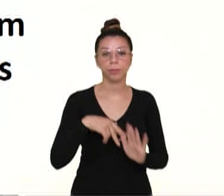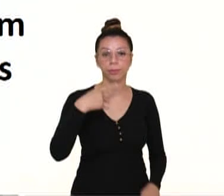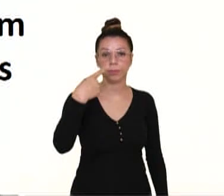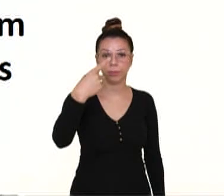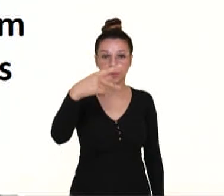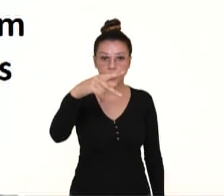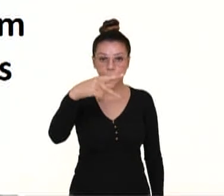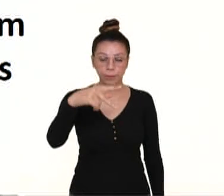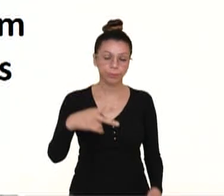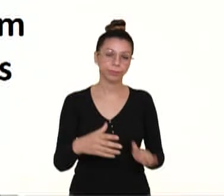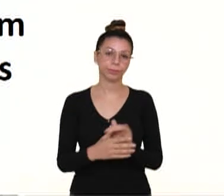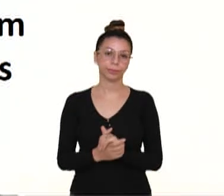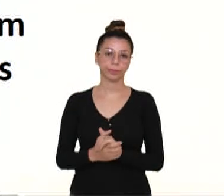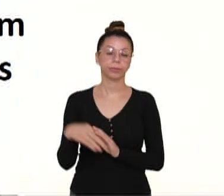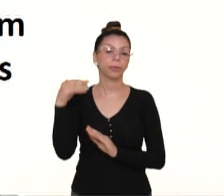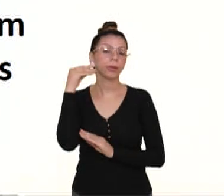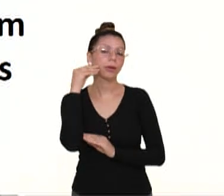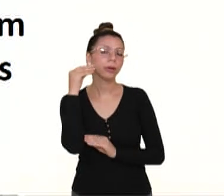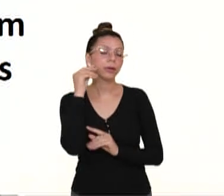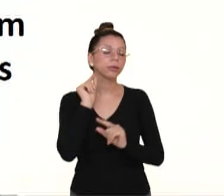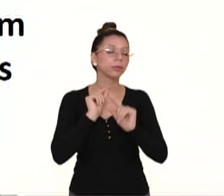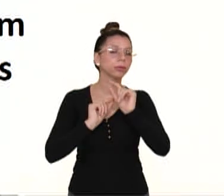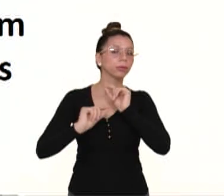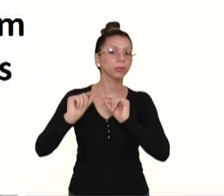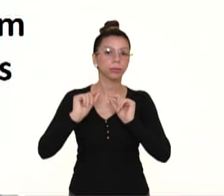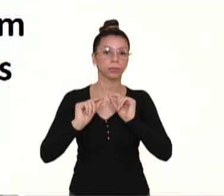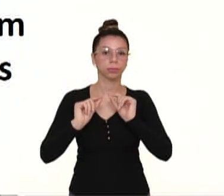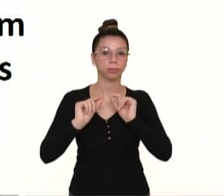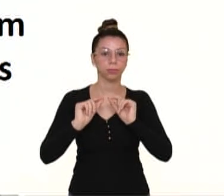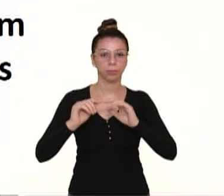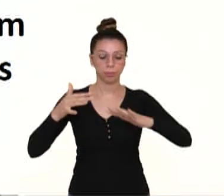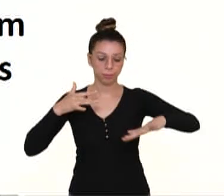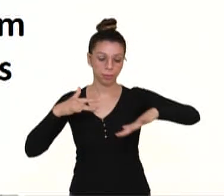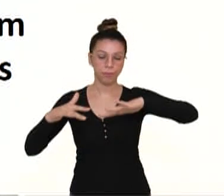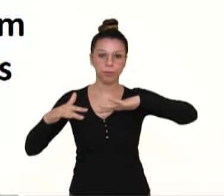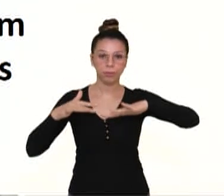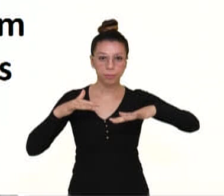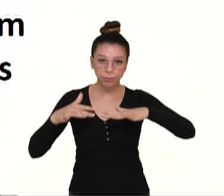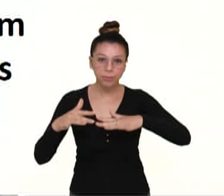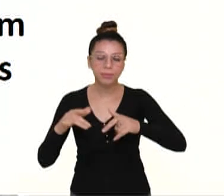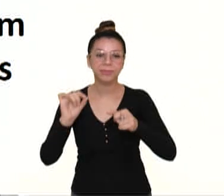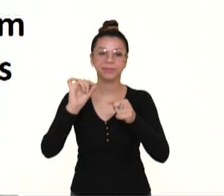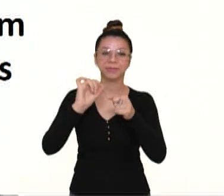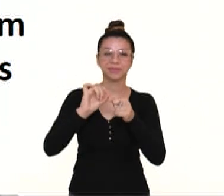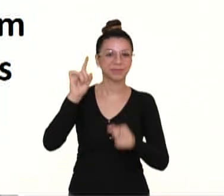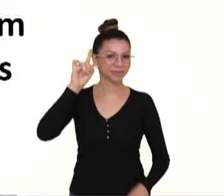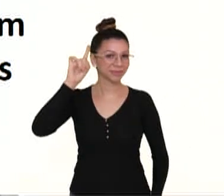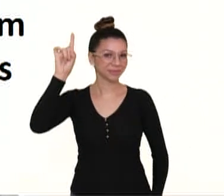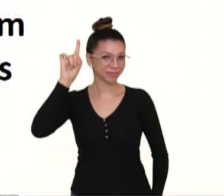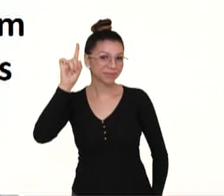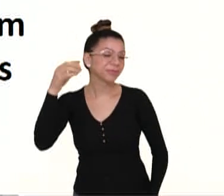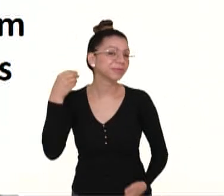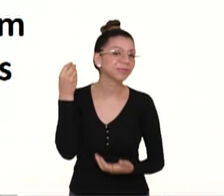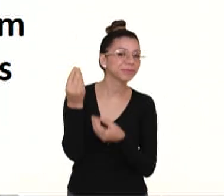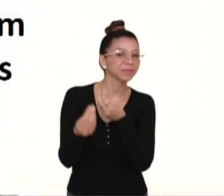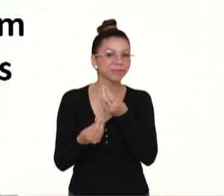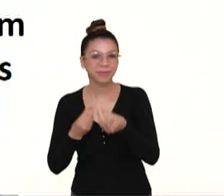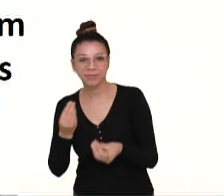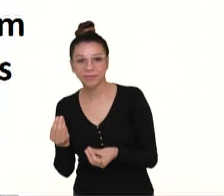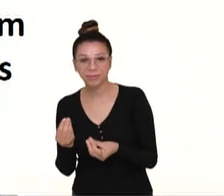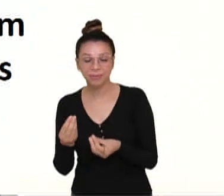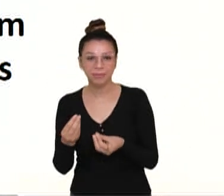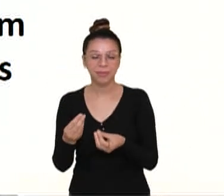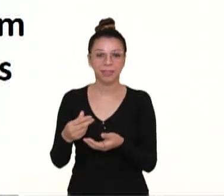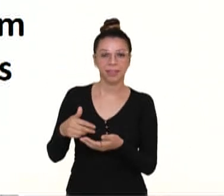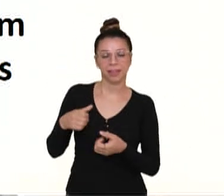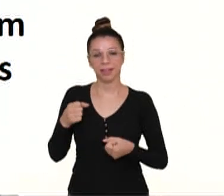dia. Então, tente lembrar aí movimentos que você faz no teu dia a dia, tá bom? Como que você anda? Será que você anda